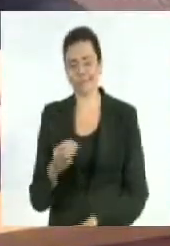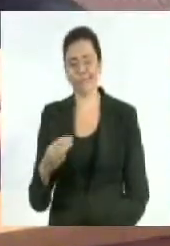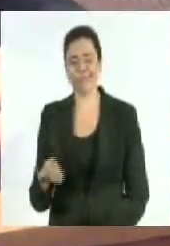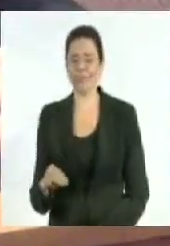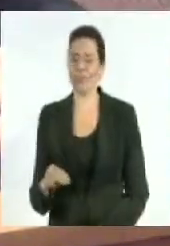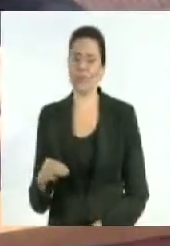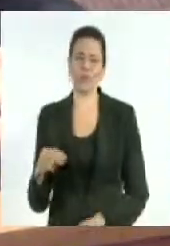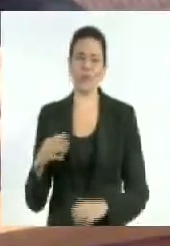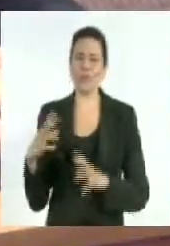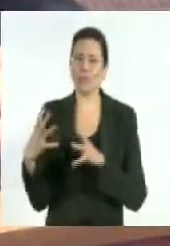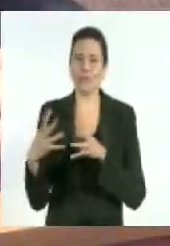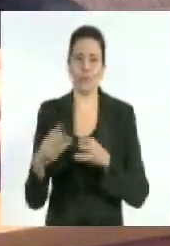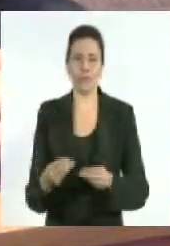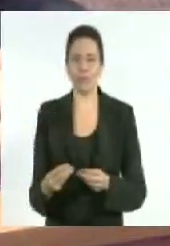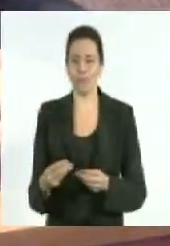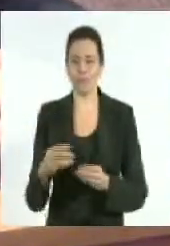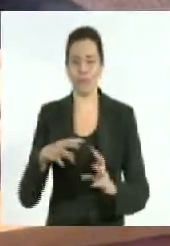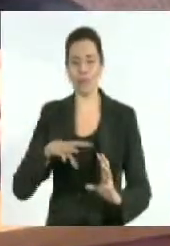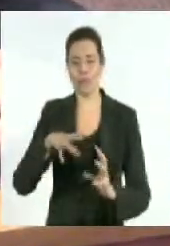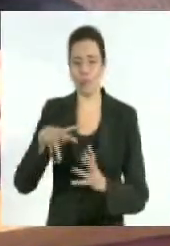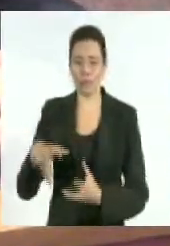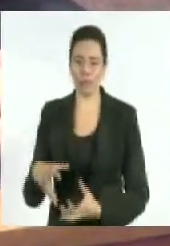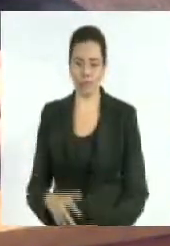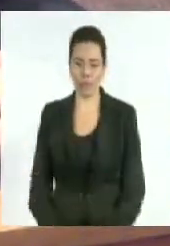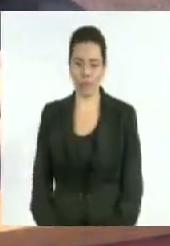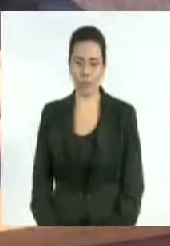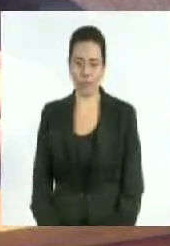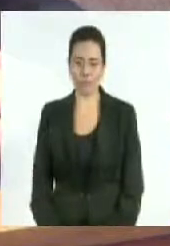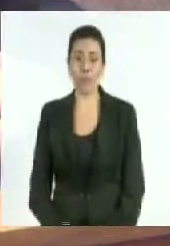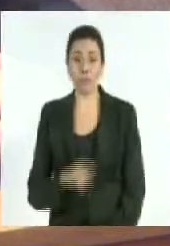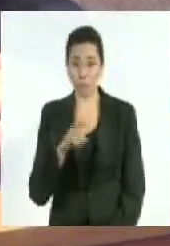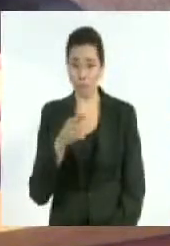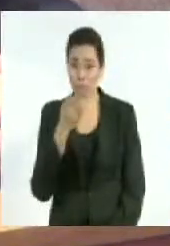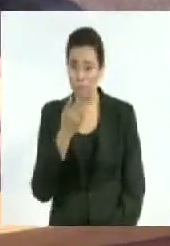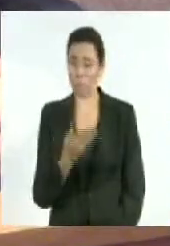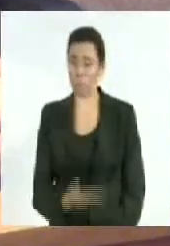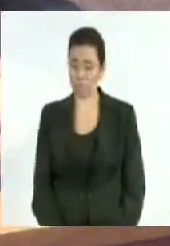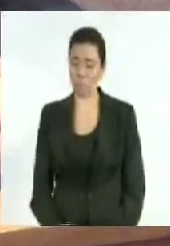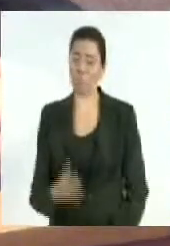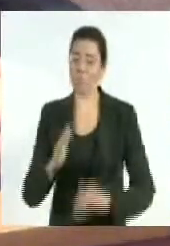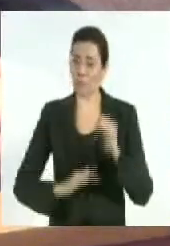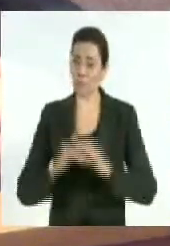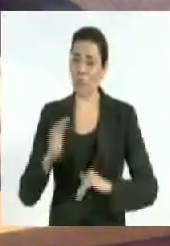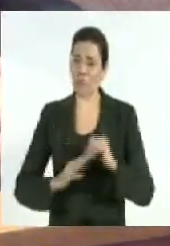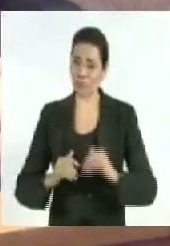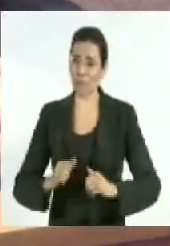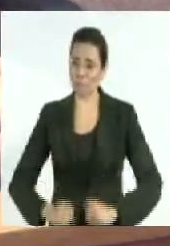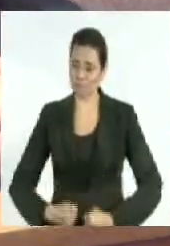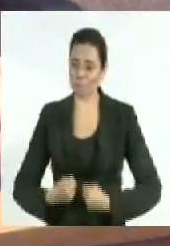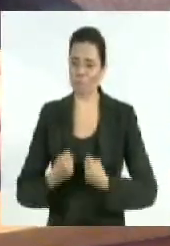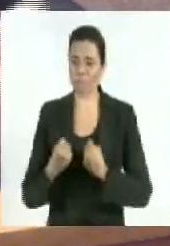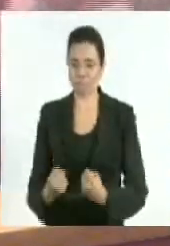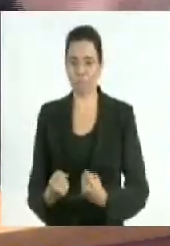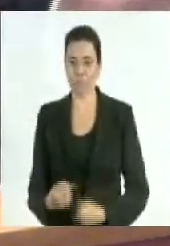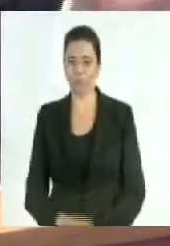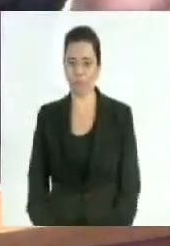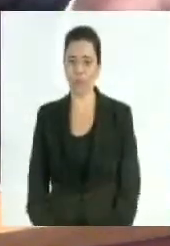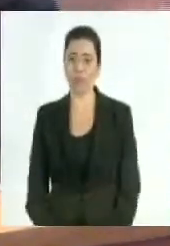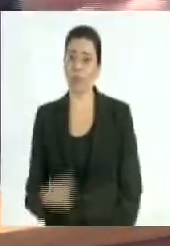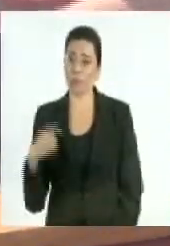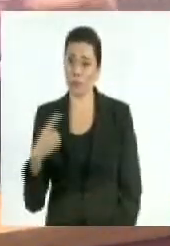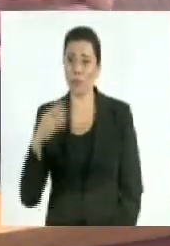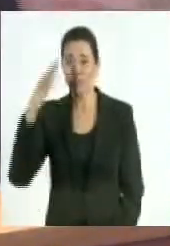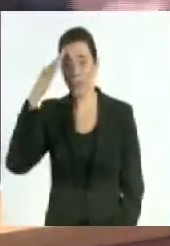inegável, mas poucos sabem das dificuldades, que são muitas que Vossa Excelência tem, que o pessoal pensa que é só lograr